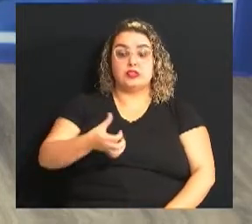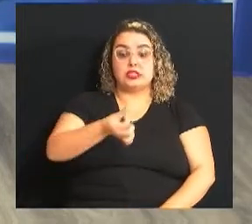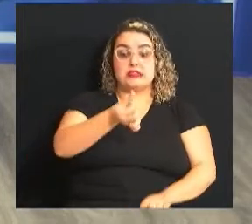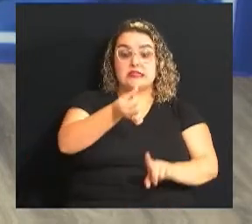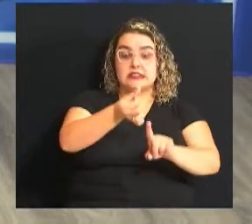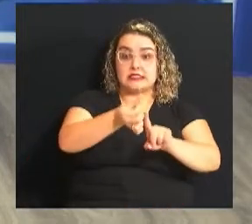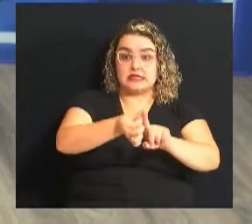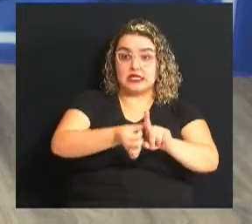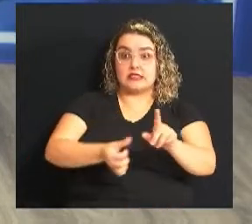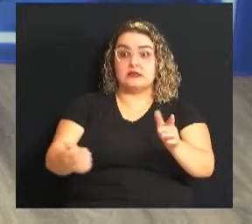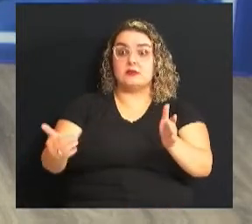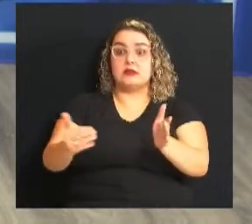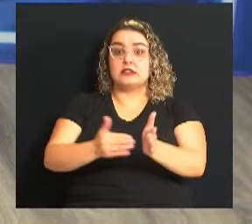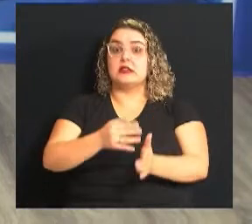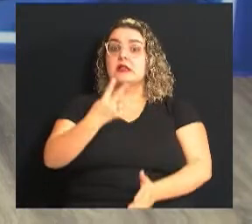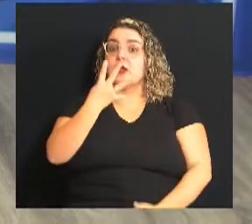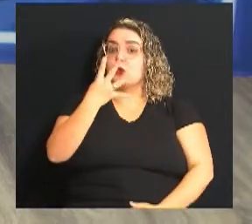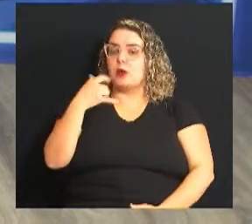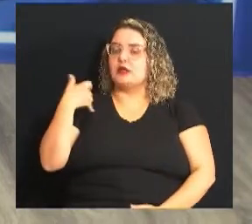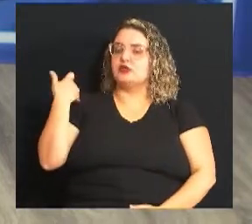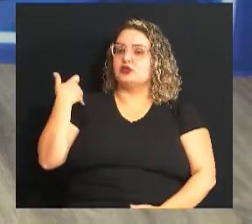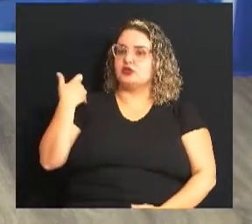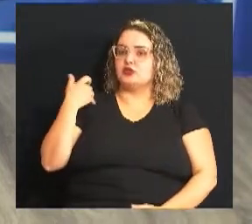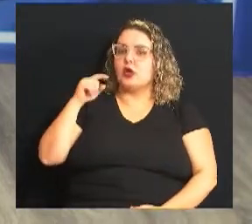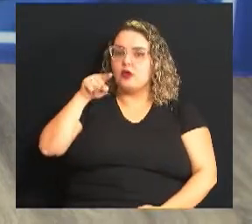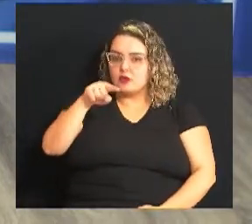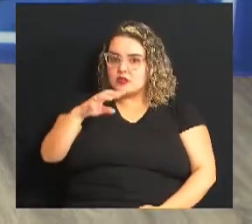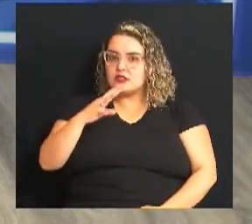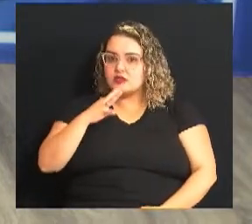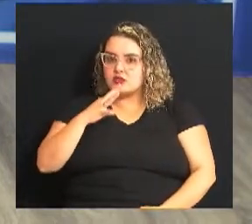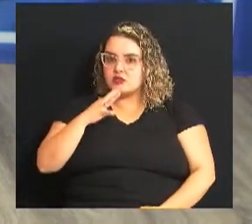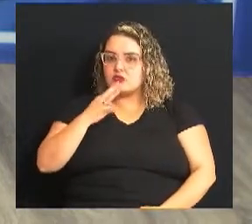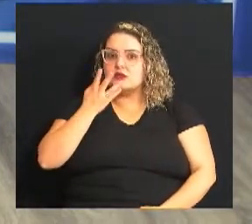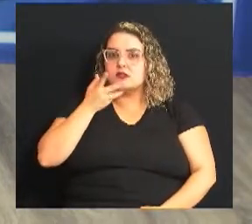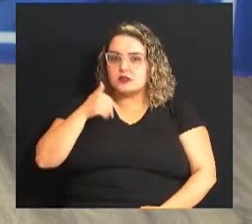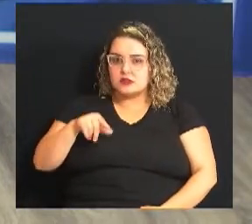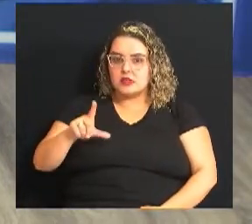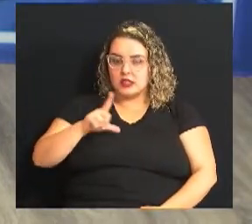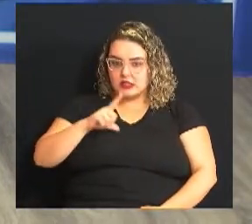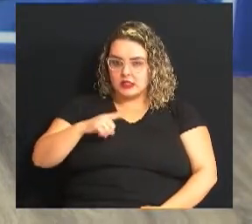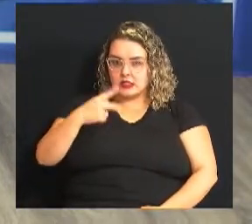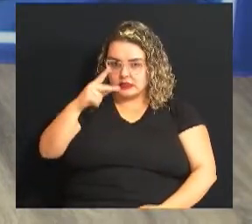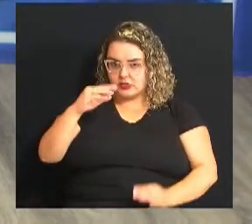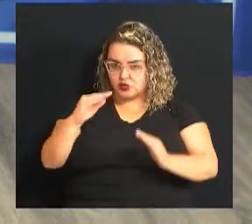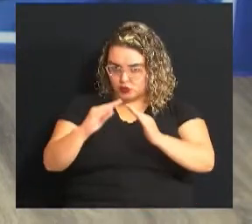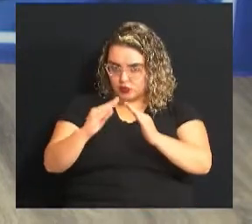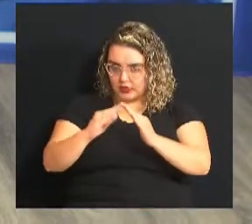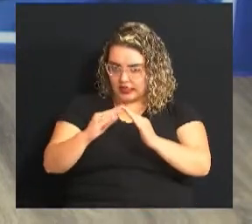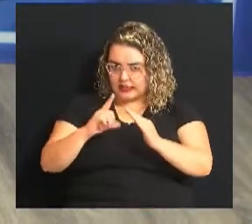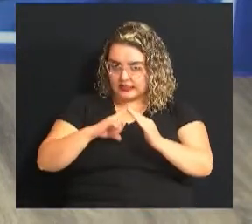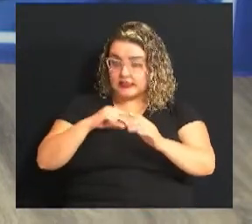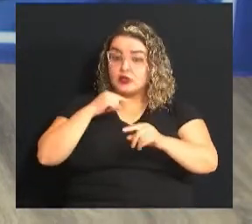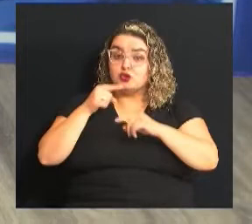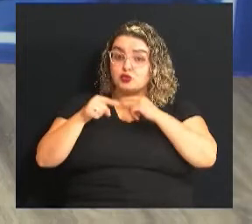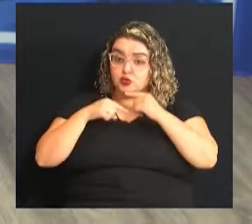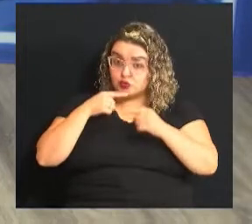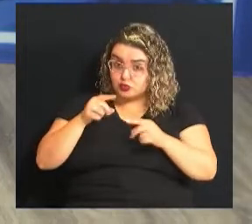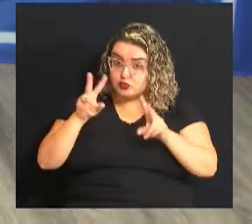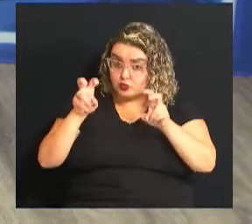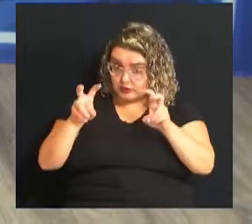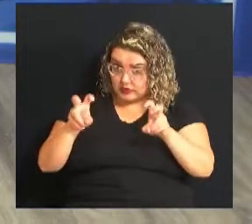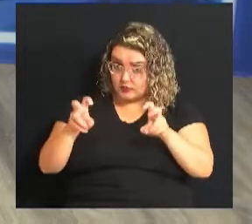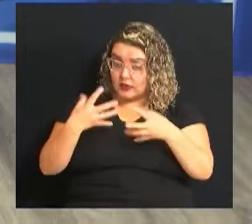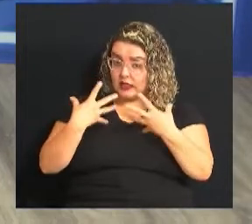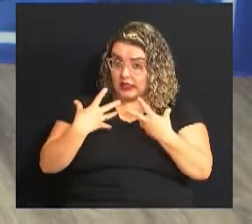até 4 anos de idade. Você conhece alguma criança, tem aí na sua residência, tem alguma dúvida sobre este assunto? Recebeu